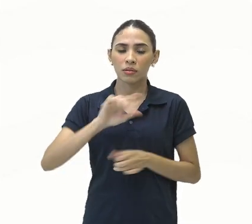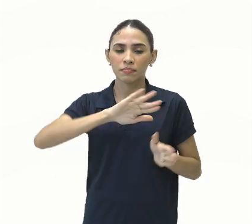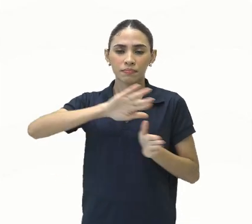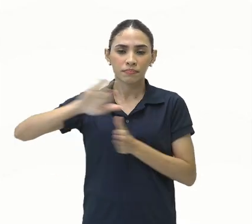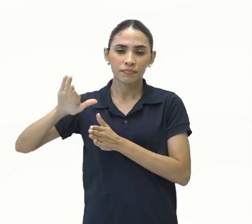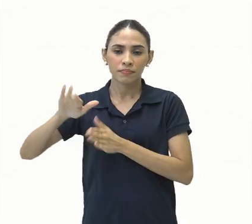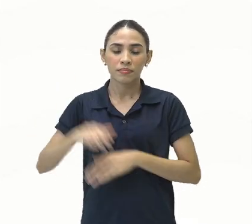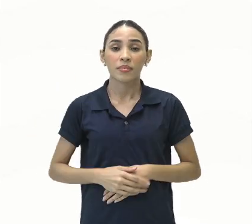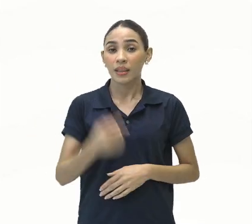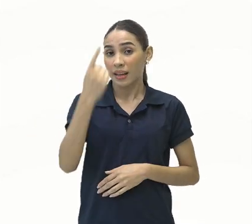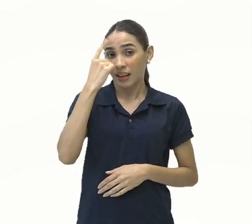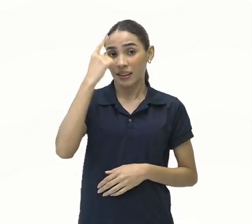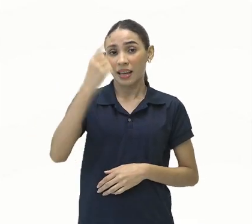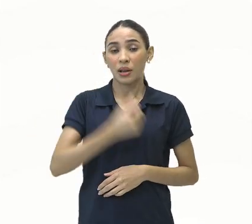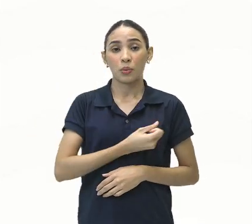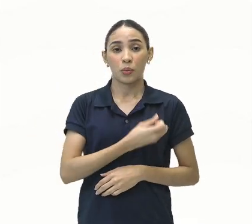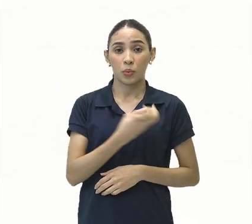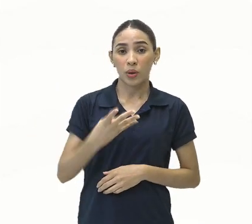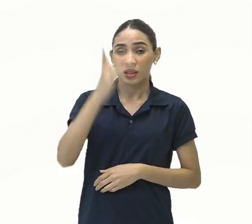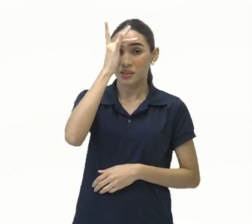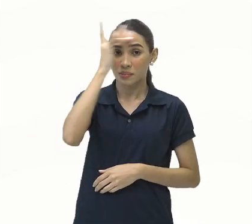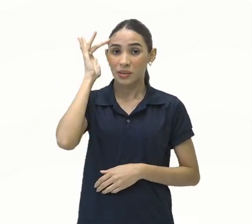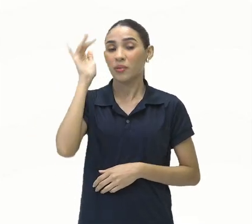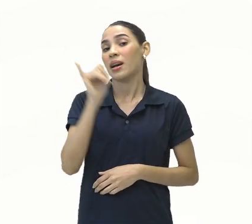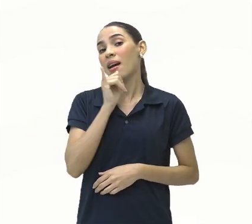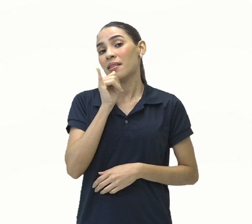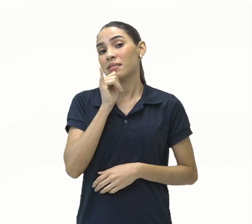ideia, né, de quantas pessoas, por exemplo,